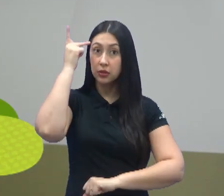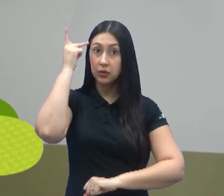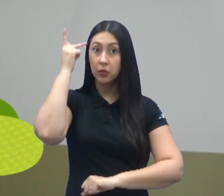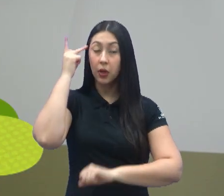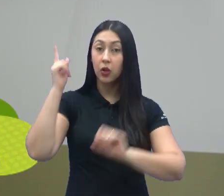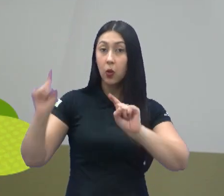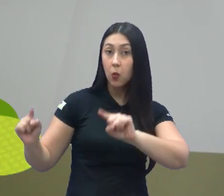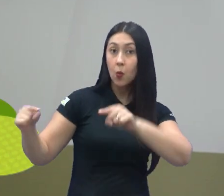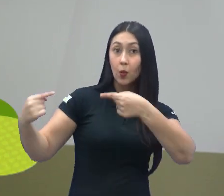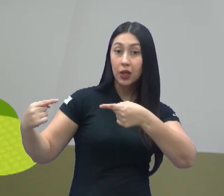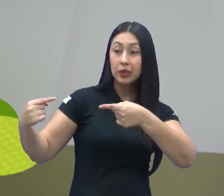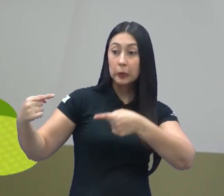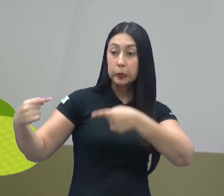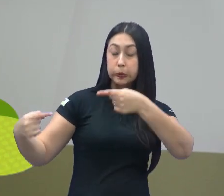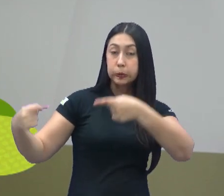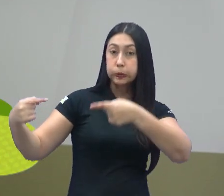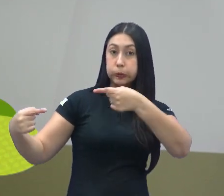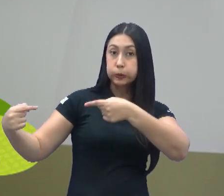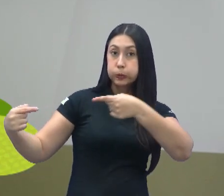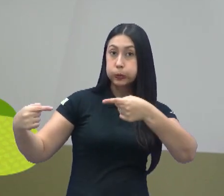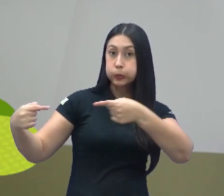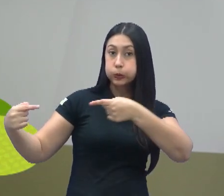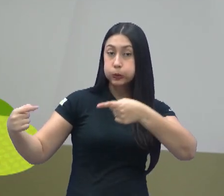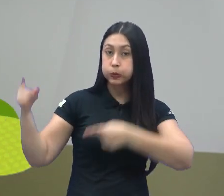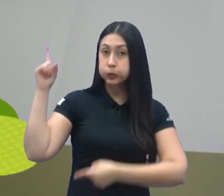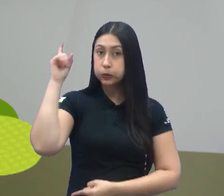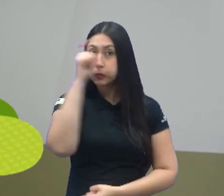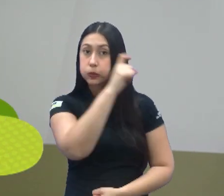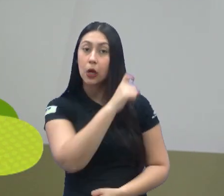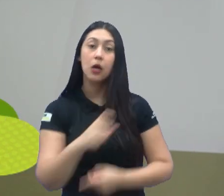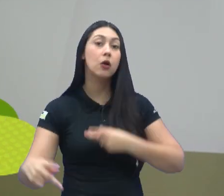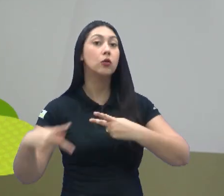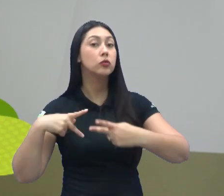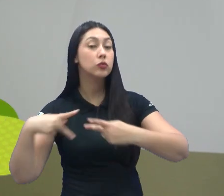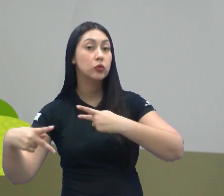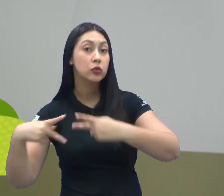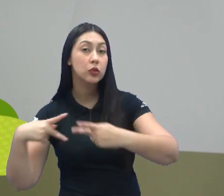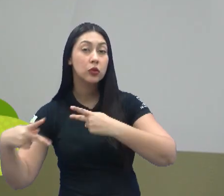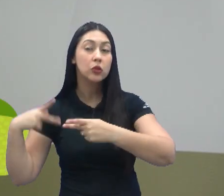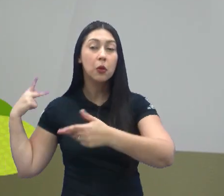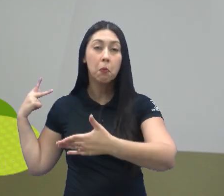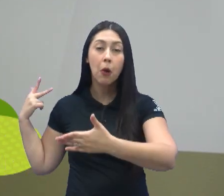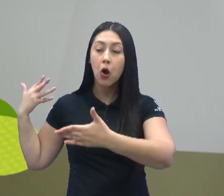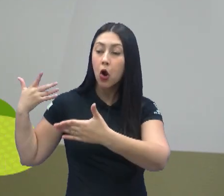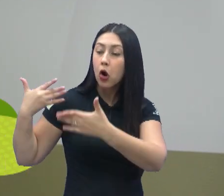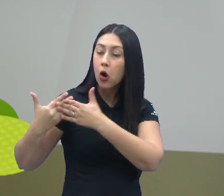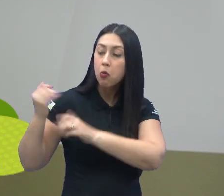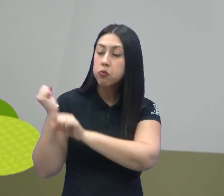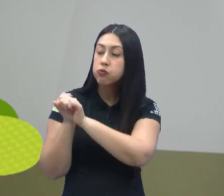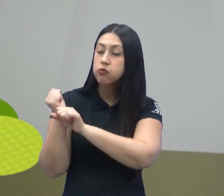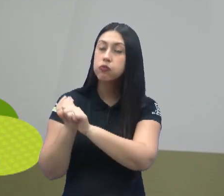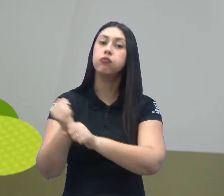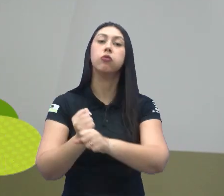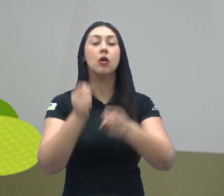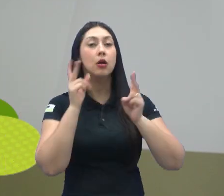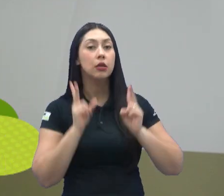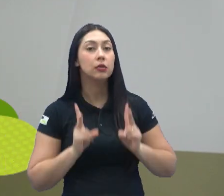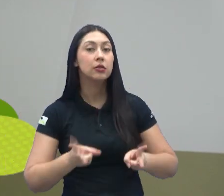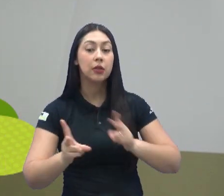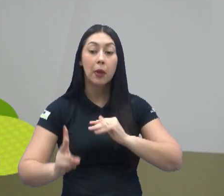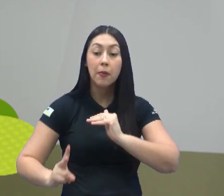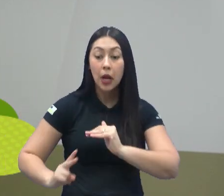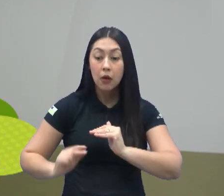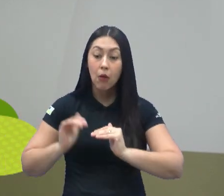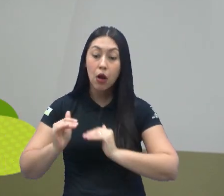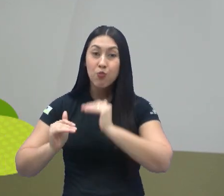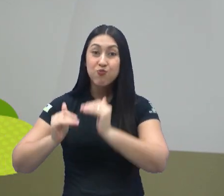confronto super disputado, apertado. O São José, nos últimos anos também, sempre vem melhorando e